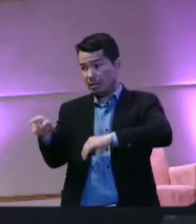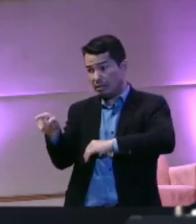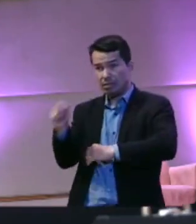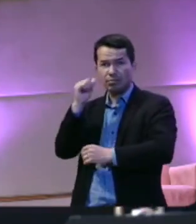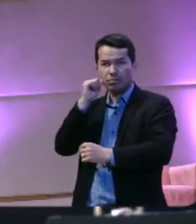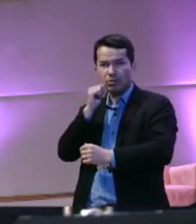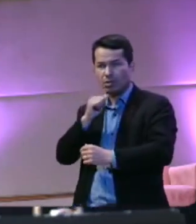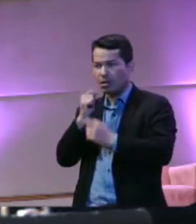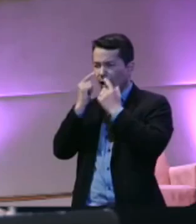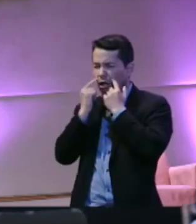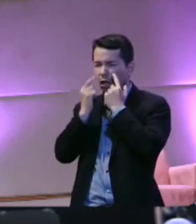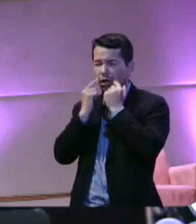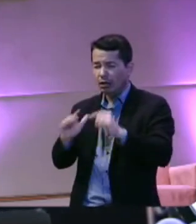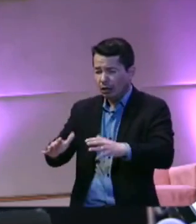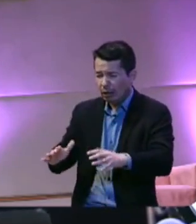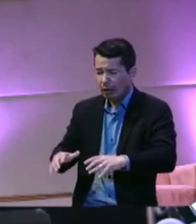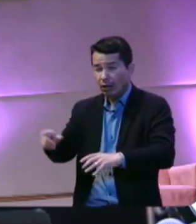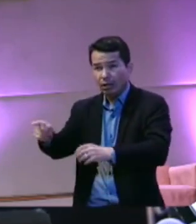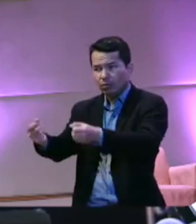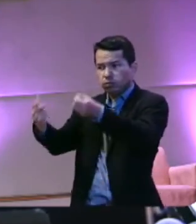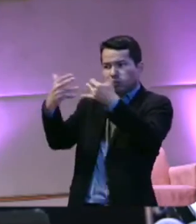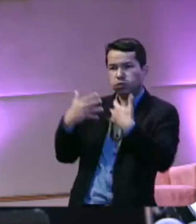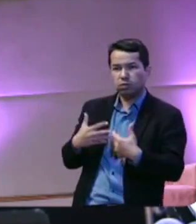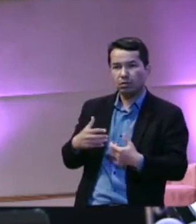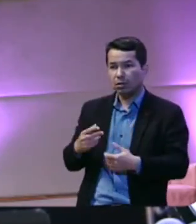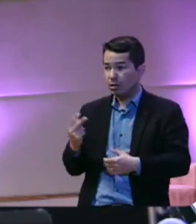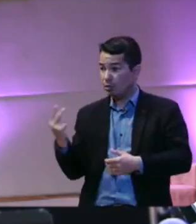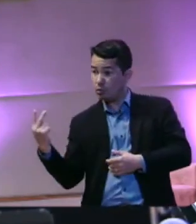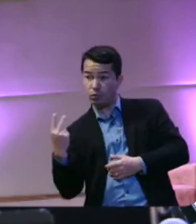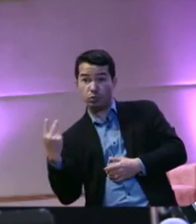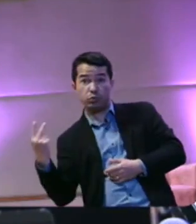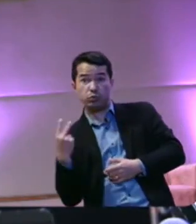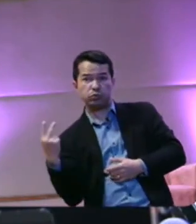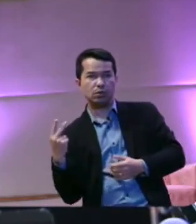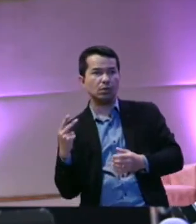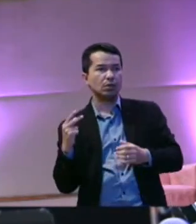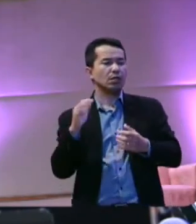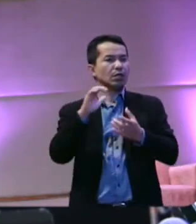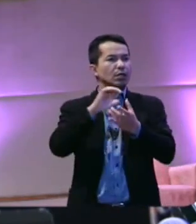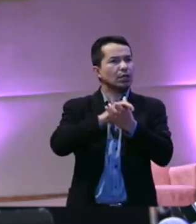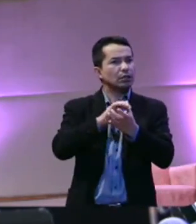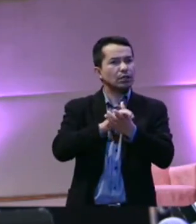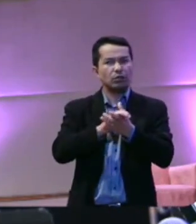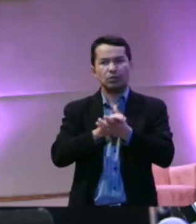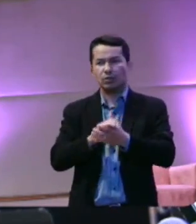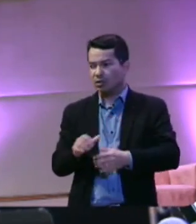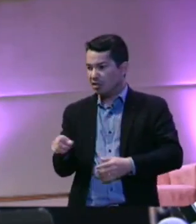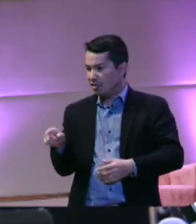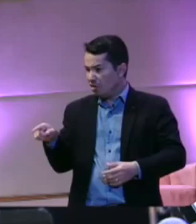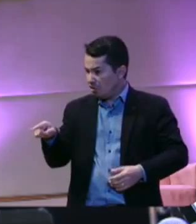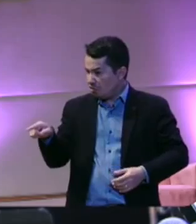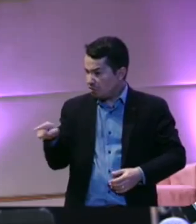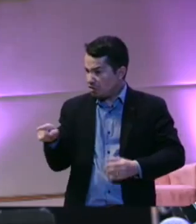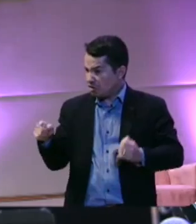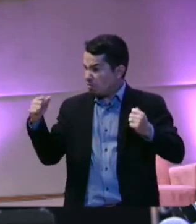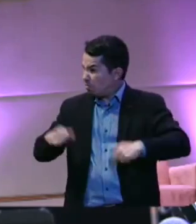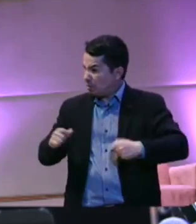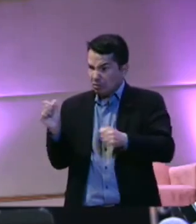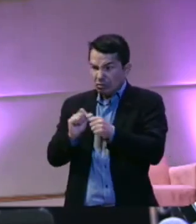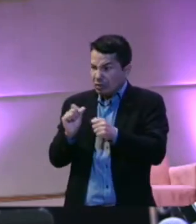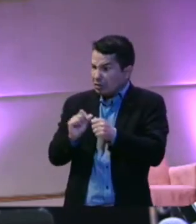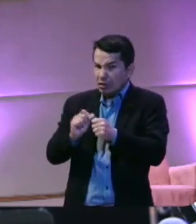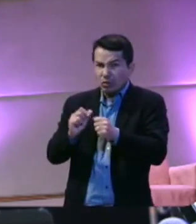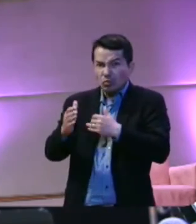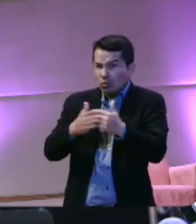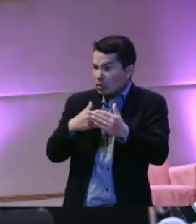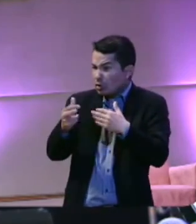emocionada, chorando, trêmula, que eles sentiram a voz de Deus dizendo para eles: vocês precisam fazer alguma coisa.